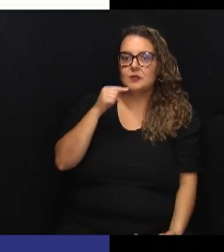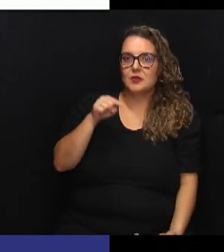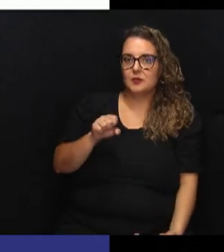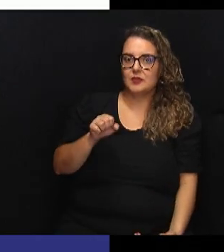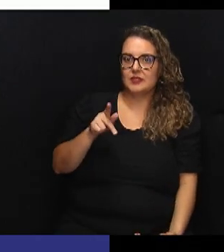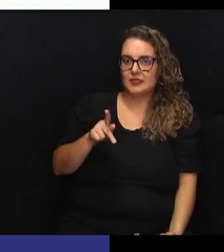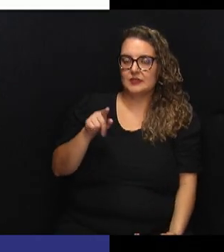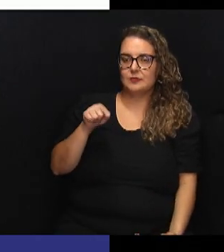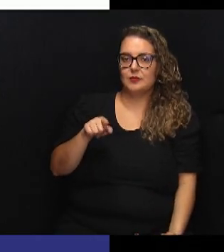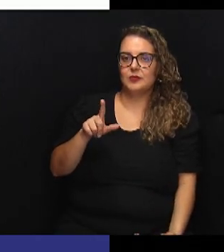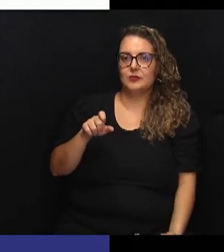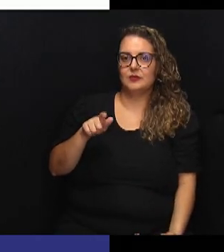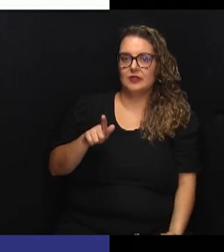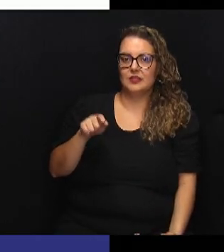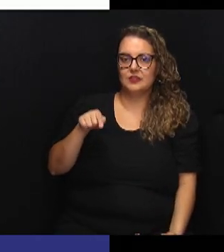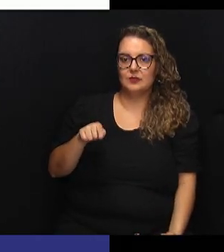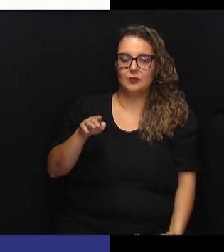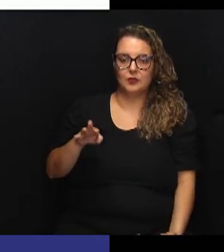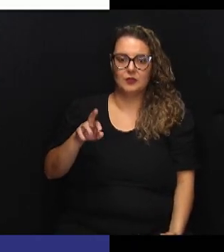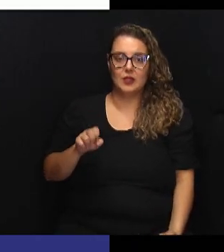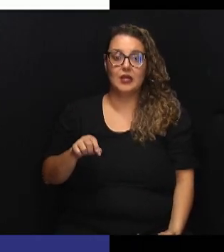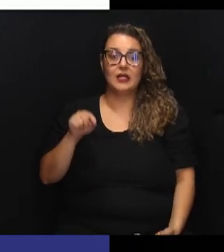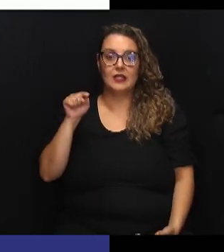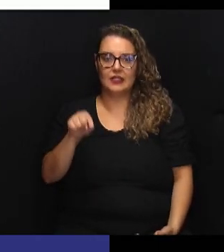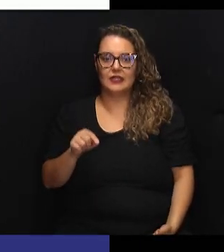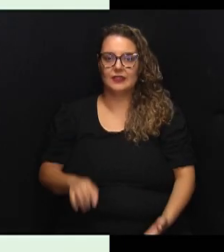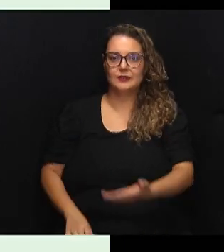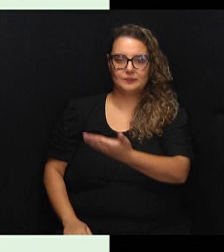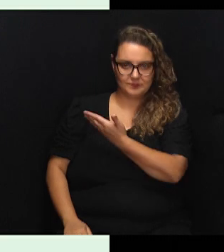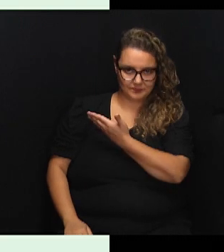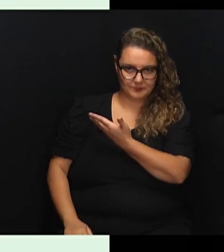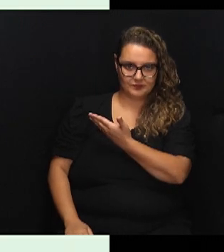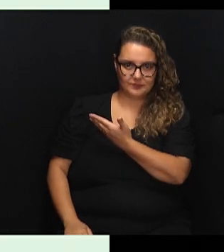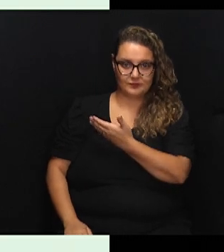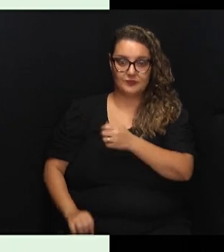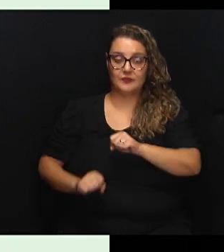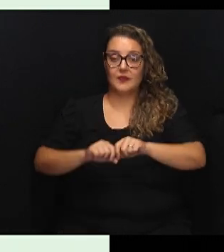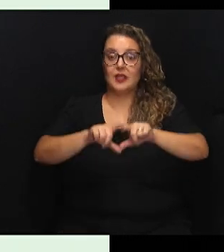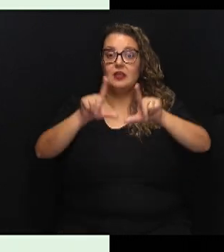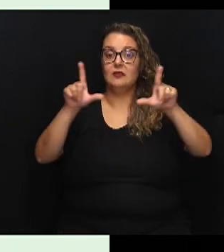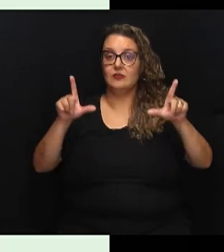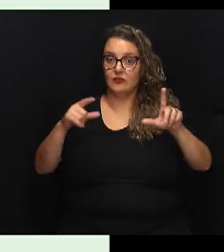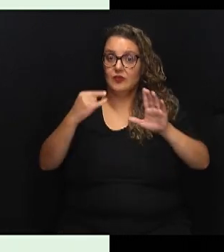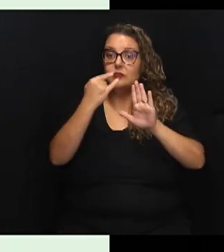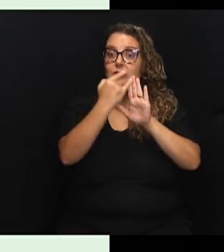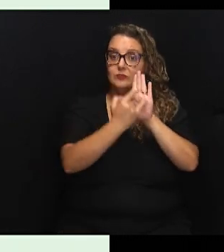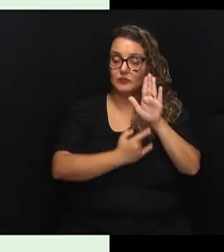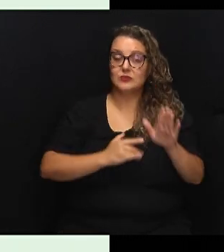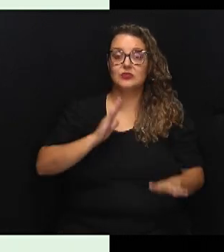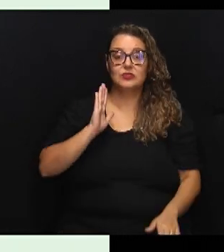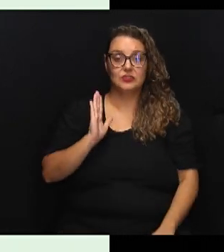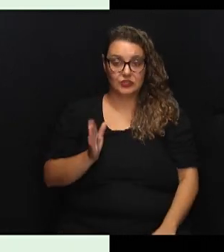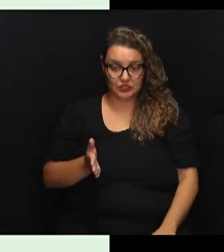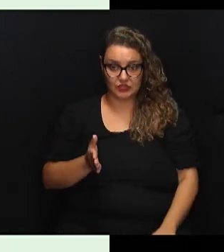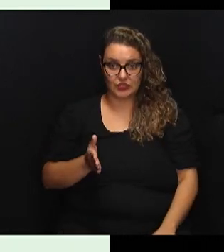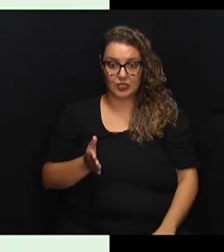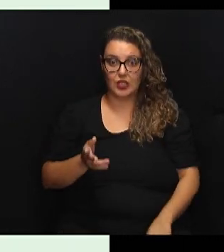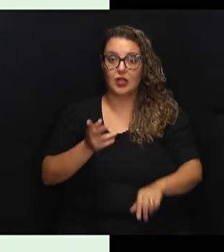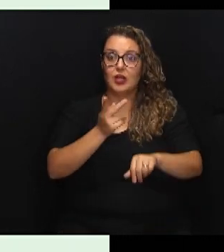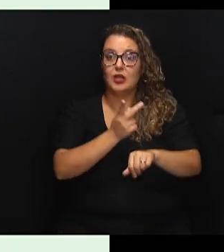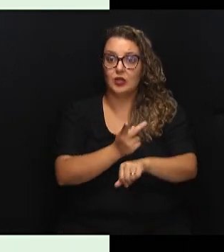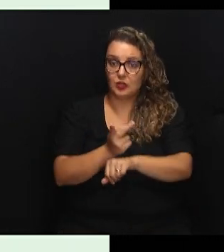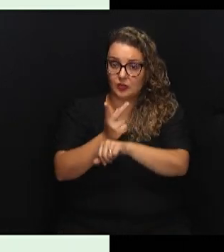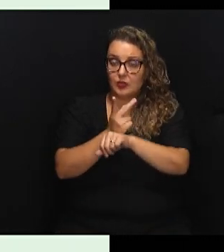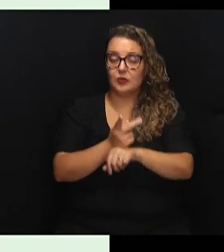campinas.sp.leg.br, para votar, clique aqui. Você vai clicar, vai abrir um documento já com o prêmio,